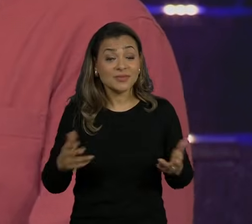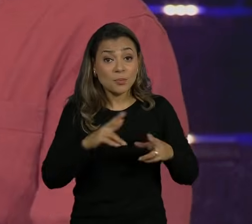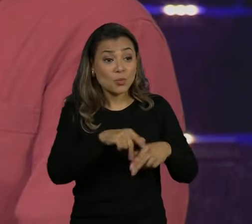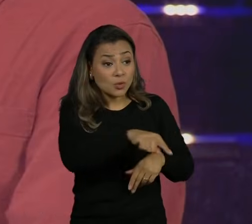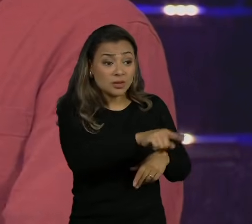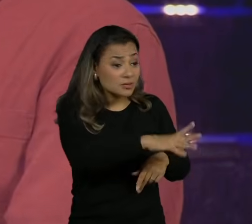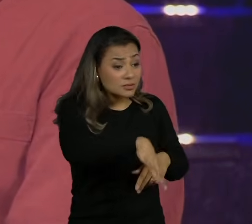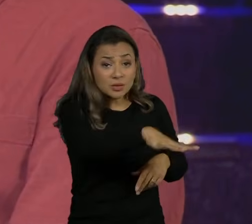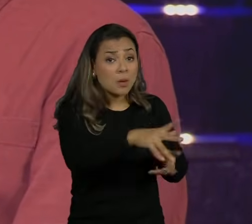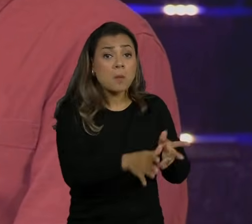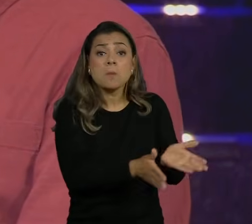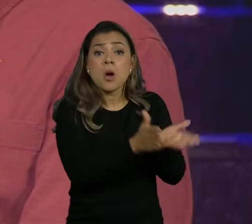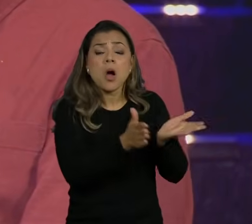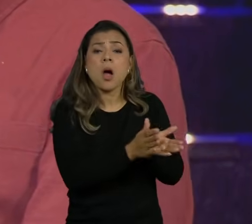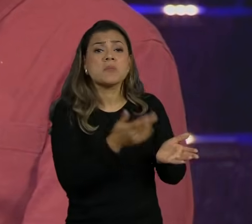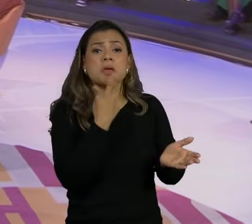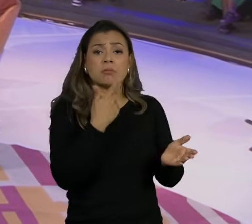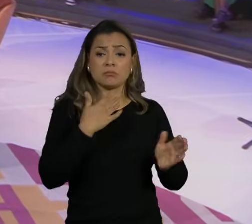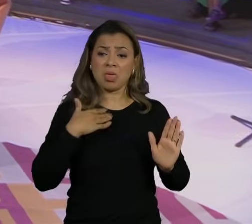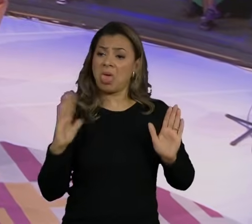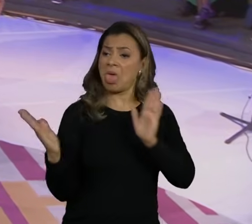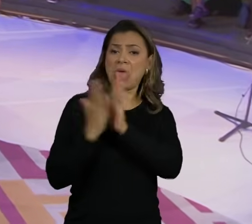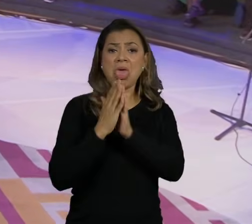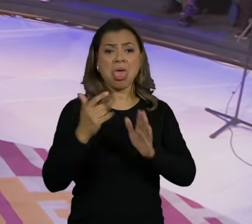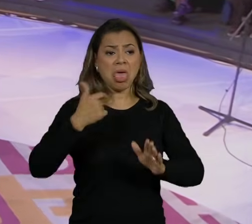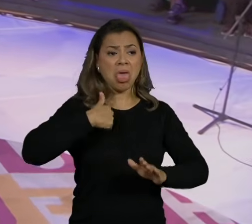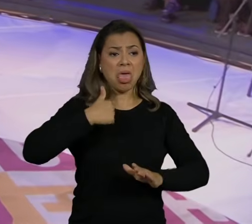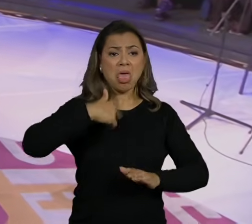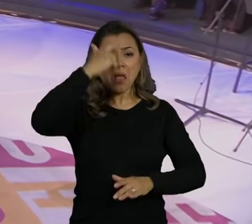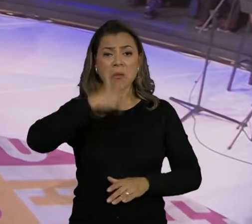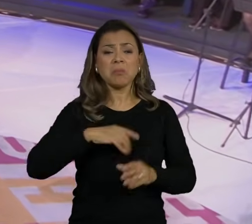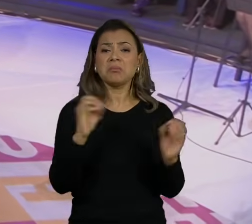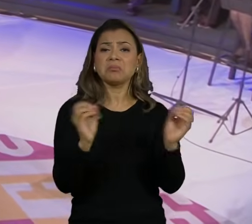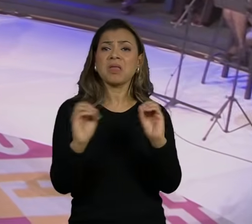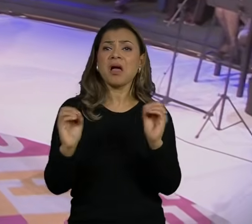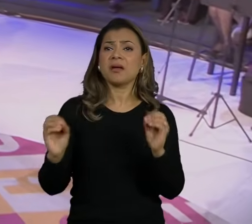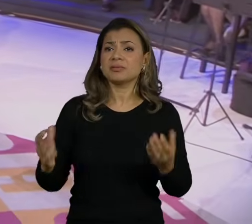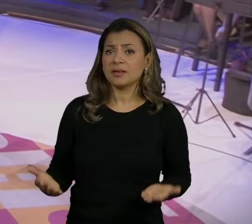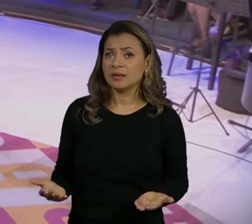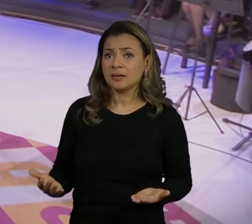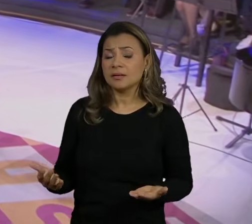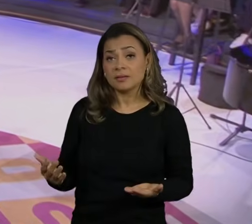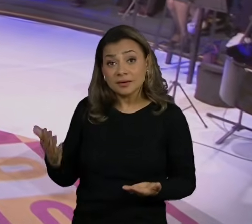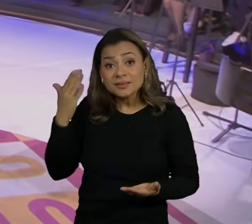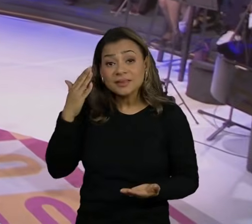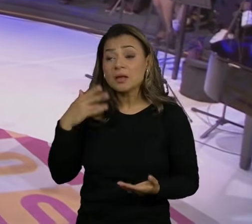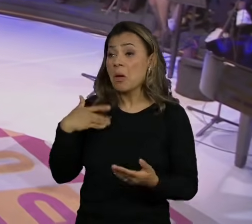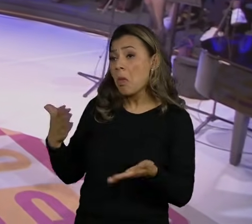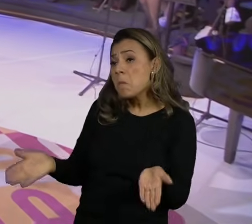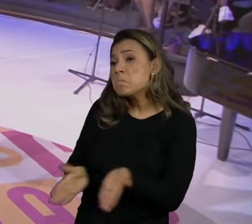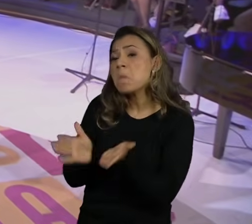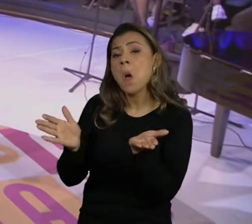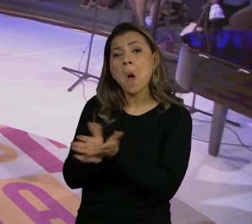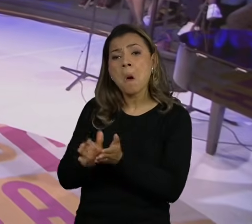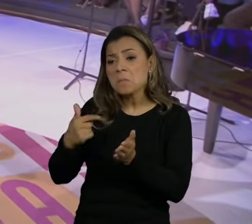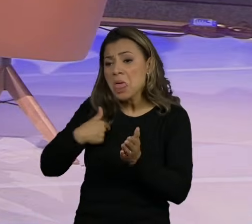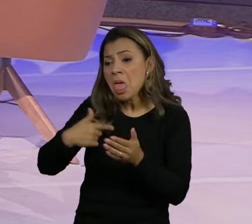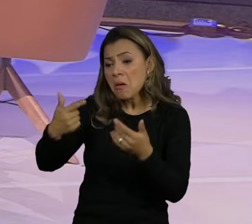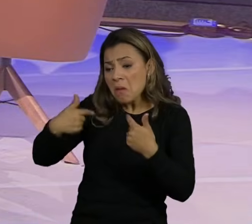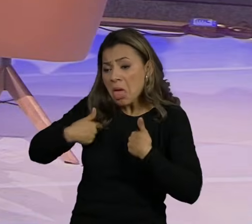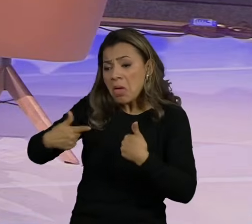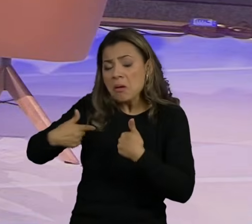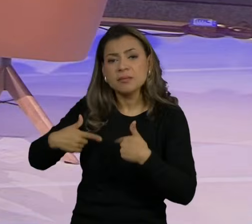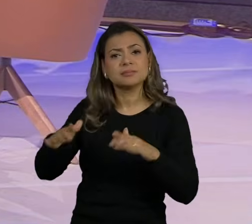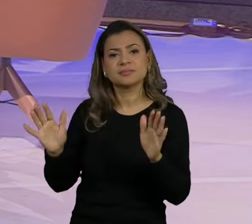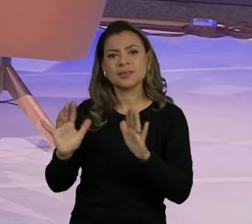enfrentar, jogar essa faca envenenada no seu peito, que você é fracassado, pobre, etc, etc. Né? Tem